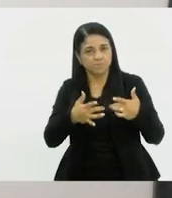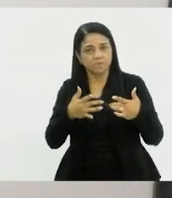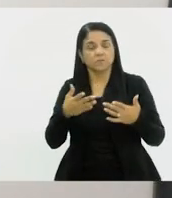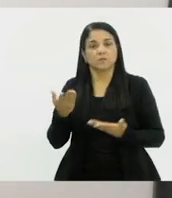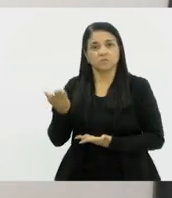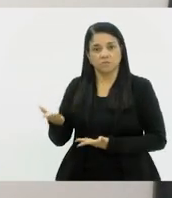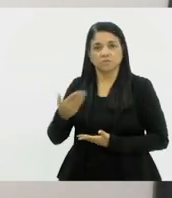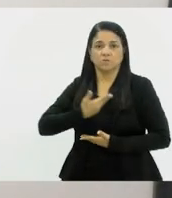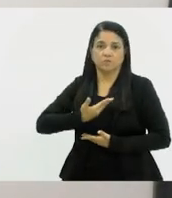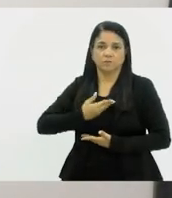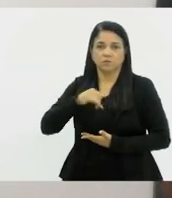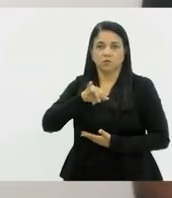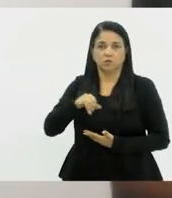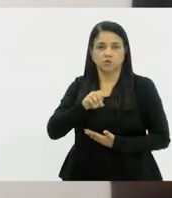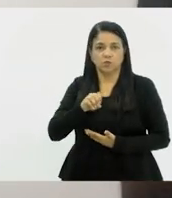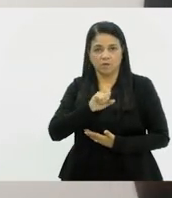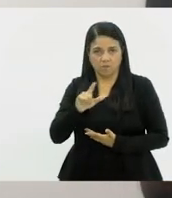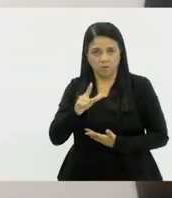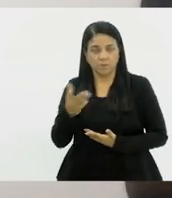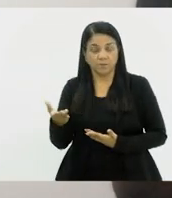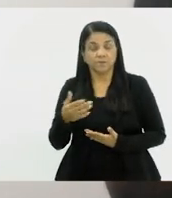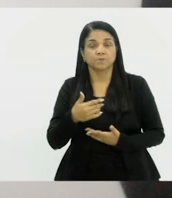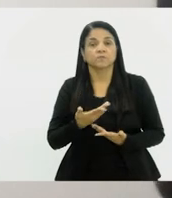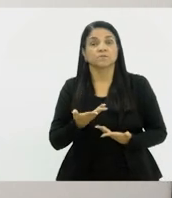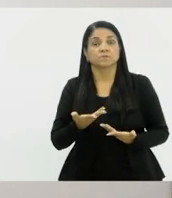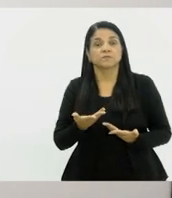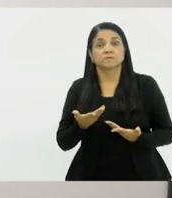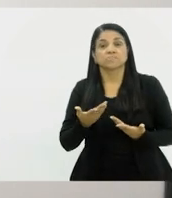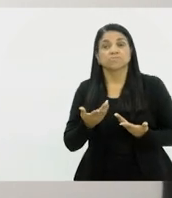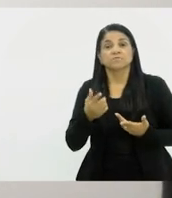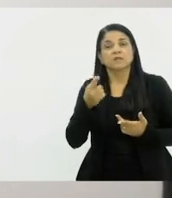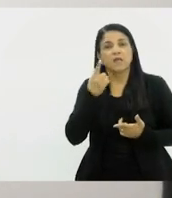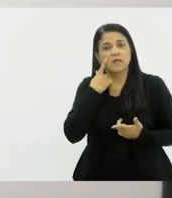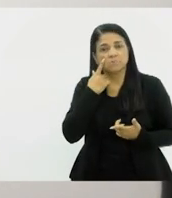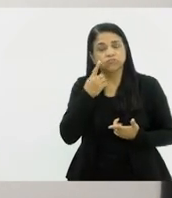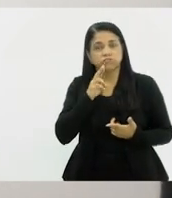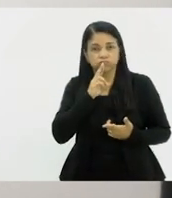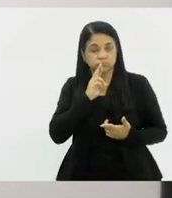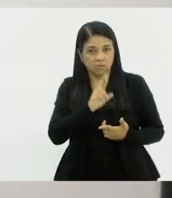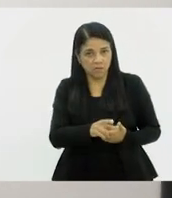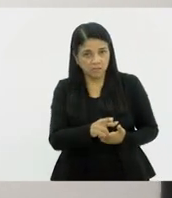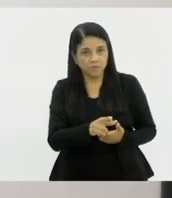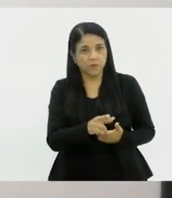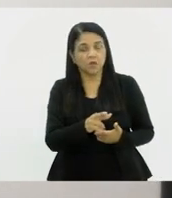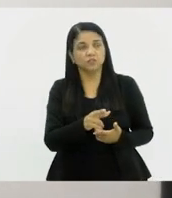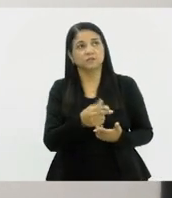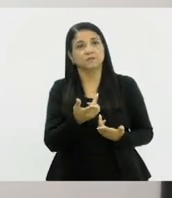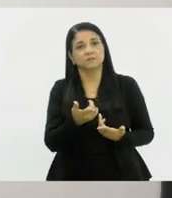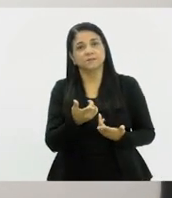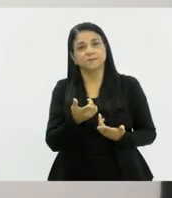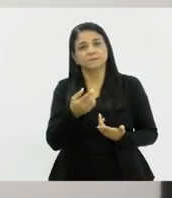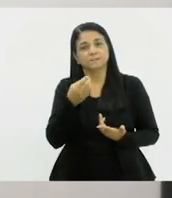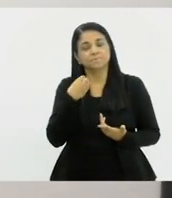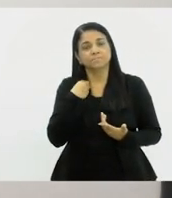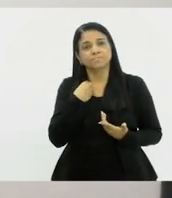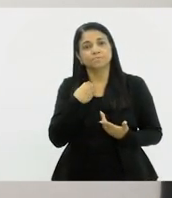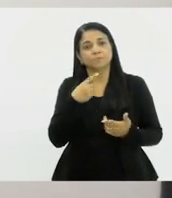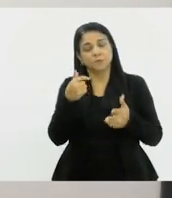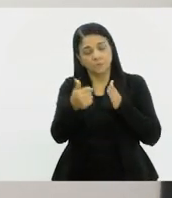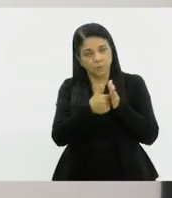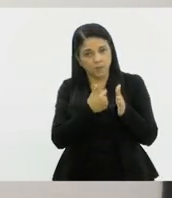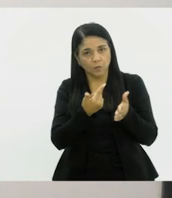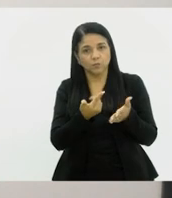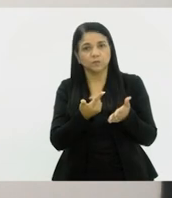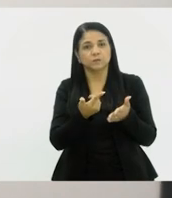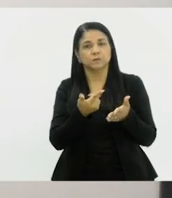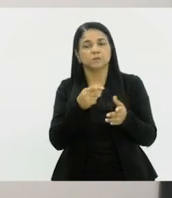nosso companheiro né mas falando aí acho que atendendo a resposta tentando buscar resposta paraa pergunta né que